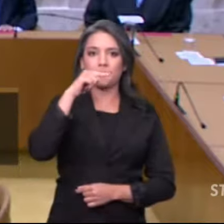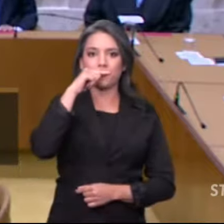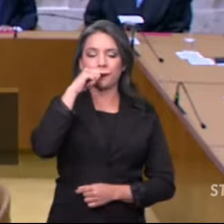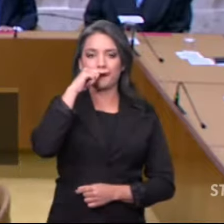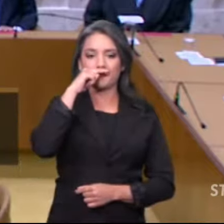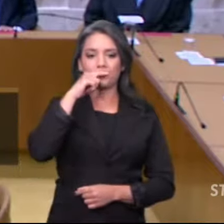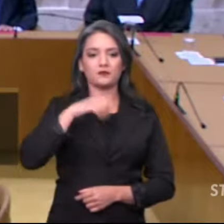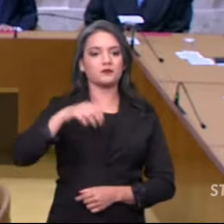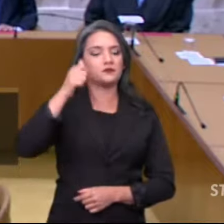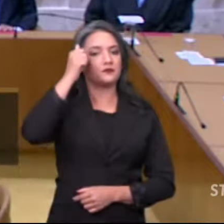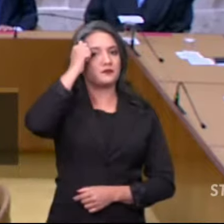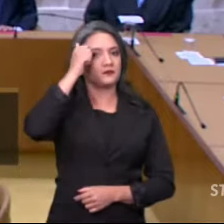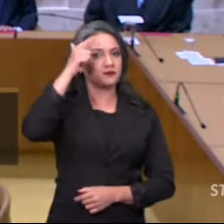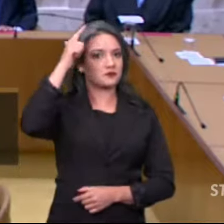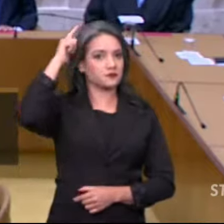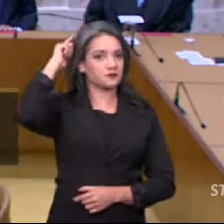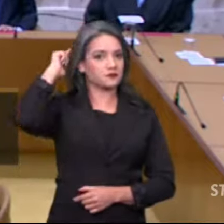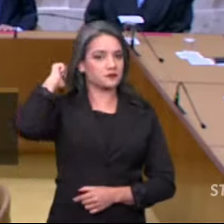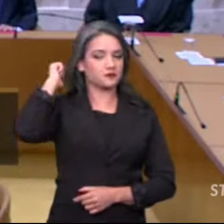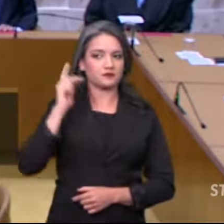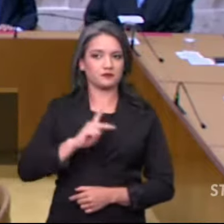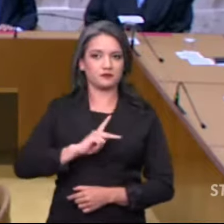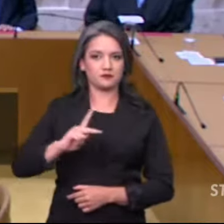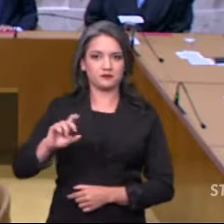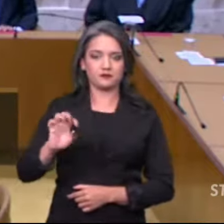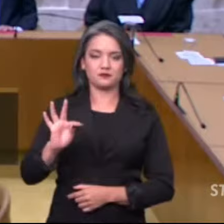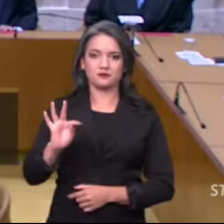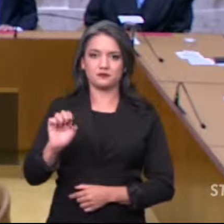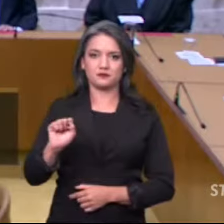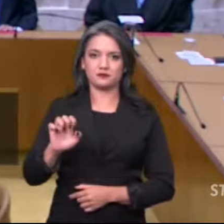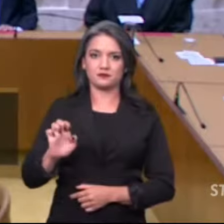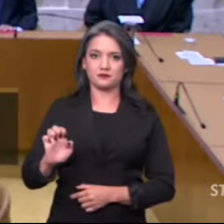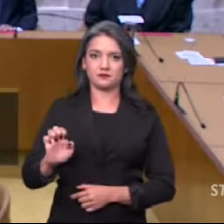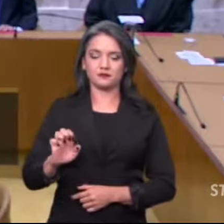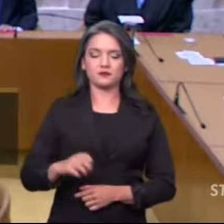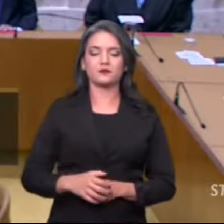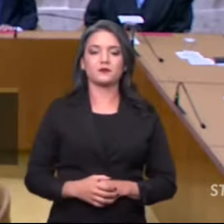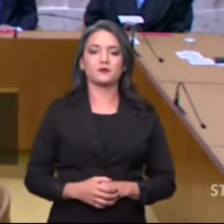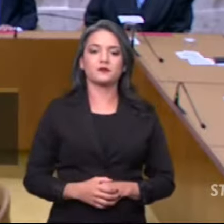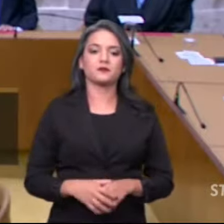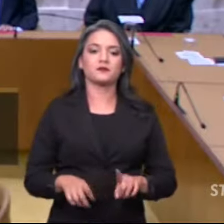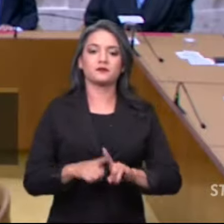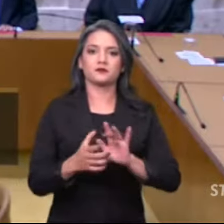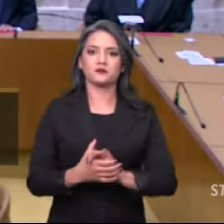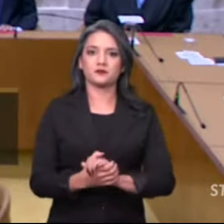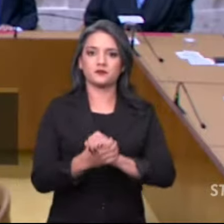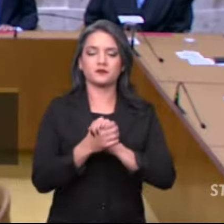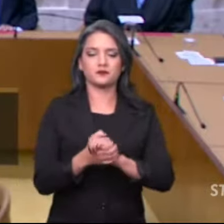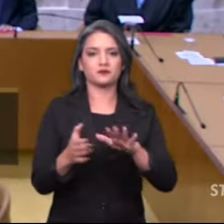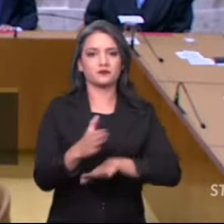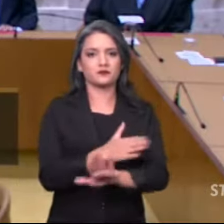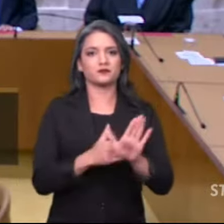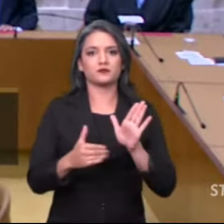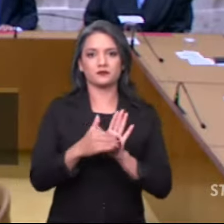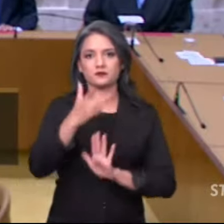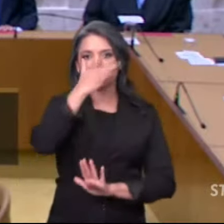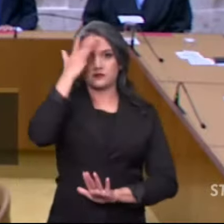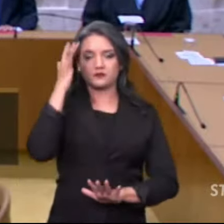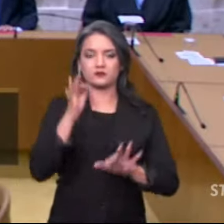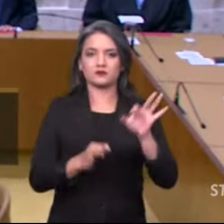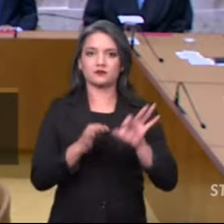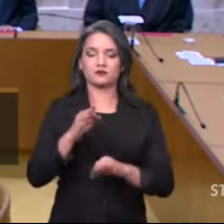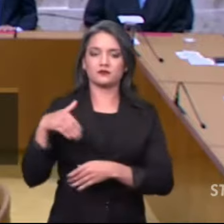Luiz Edson Fachin, Alexandre de Moraes, presidente do Tribunal Superior Eleitoral, na pessoa de quem cumprimento todos os membros da Justiça